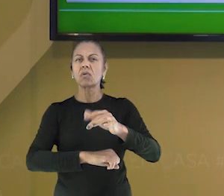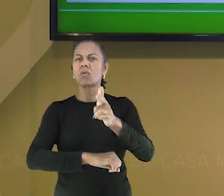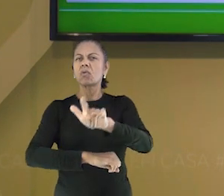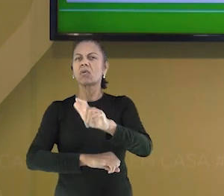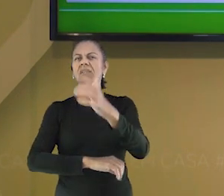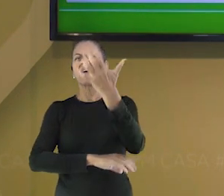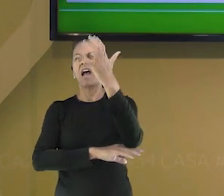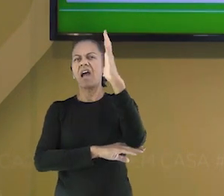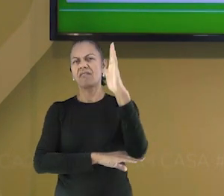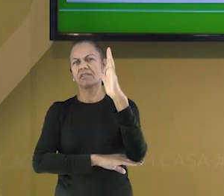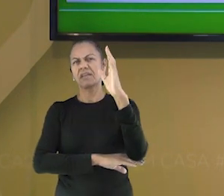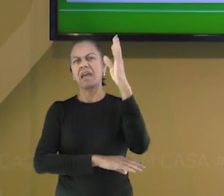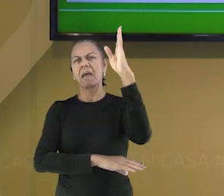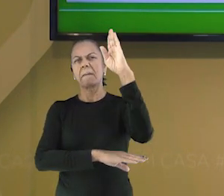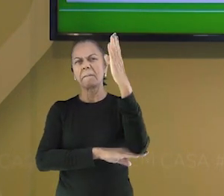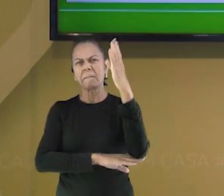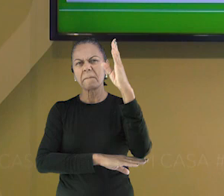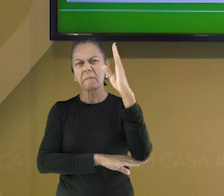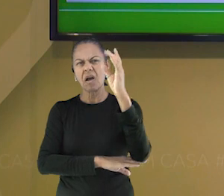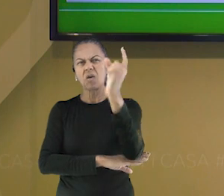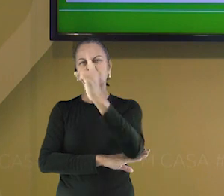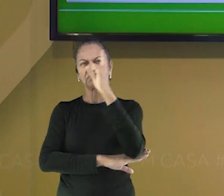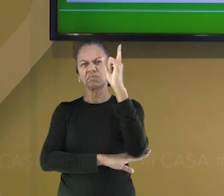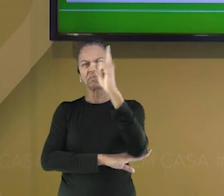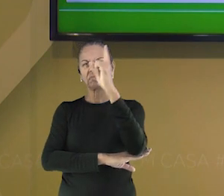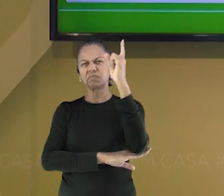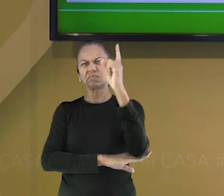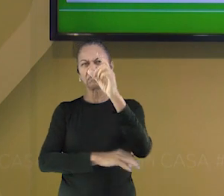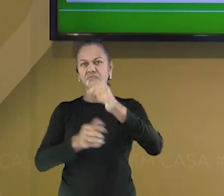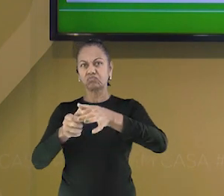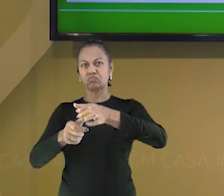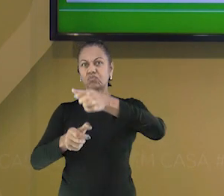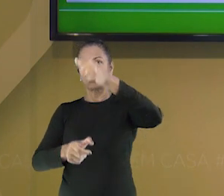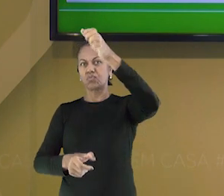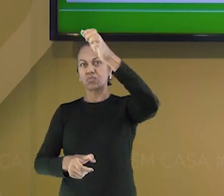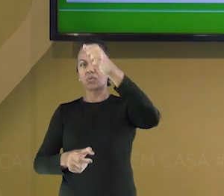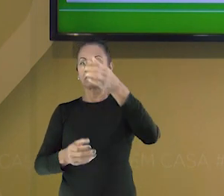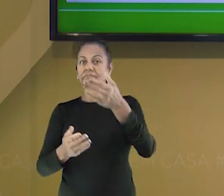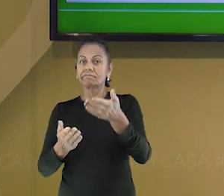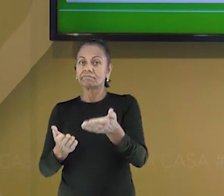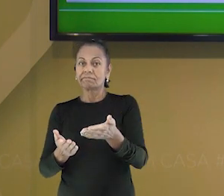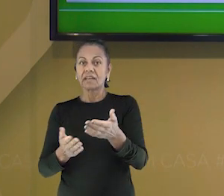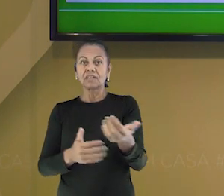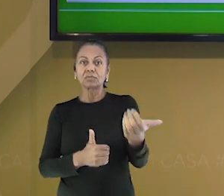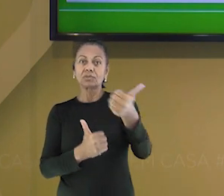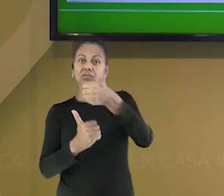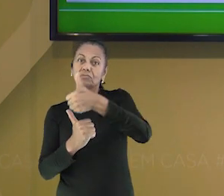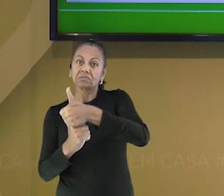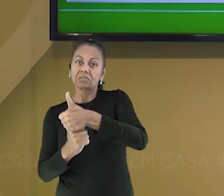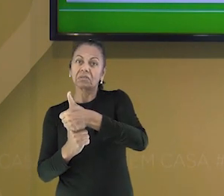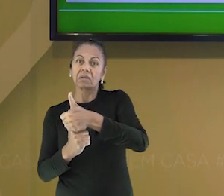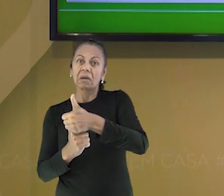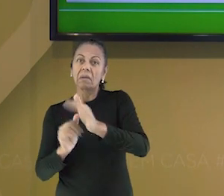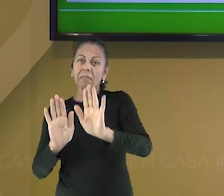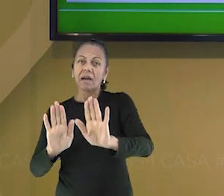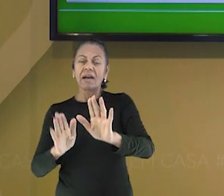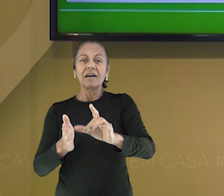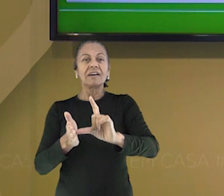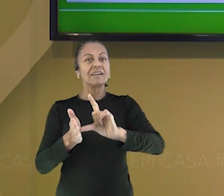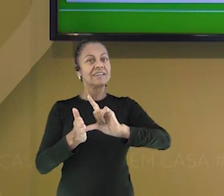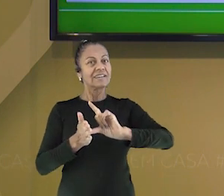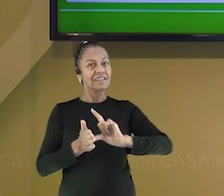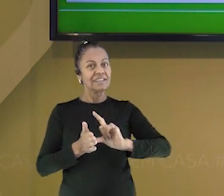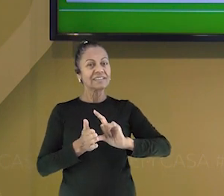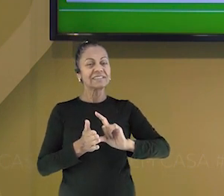caracterizou o desmatamento nessa situação foi a remoção da vegetação nativa, Quando você faz a substituição desse tipo, você